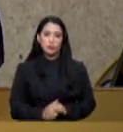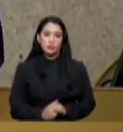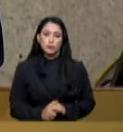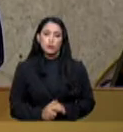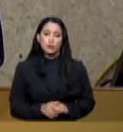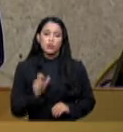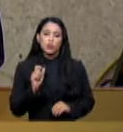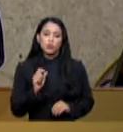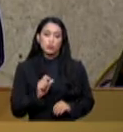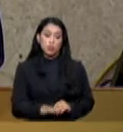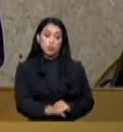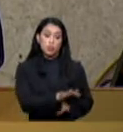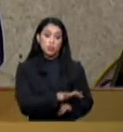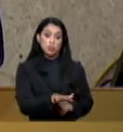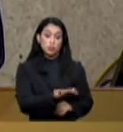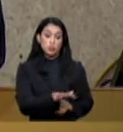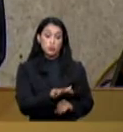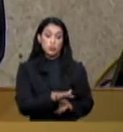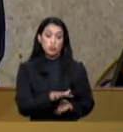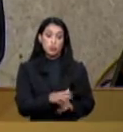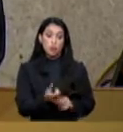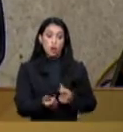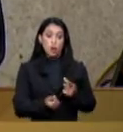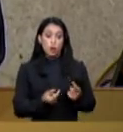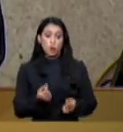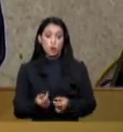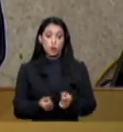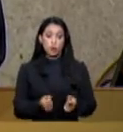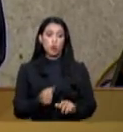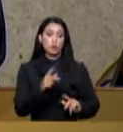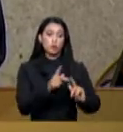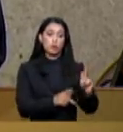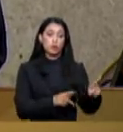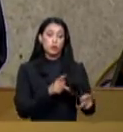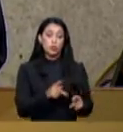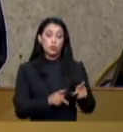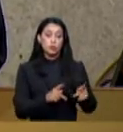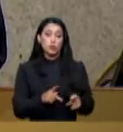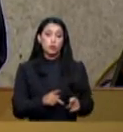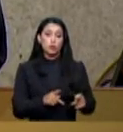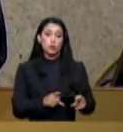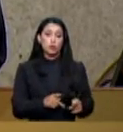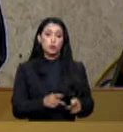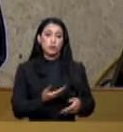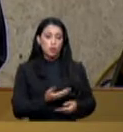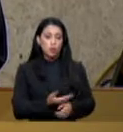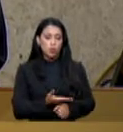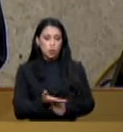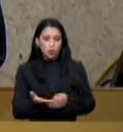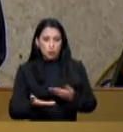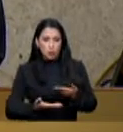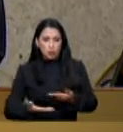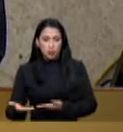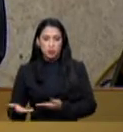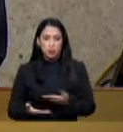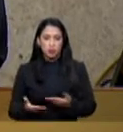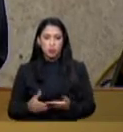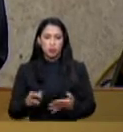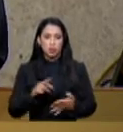territorial contígua, a integração econômica e populacional e o domínio compartilhado ou condomínio de